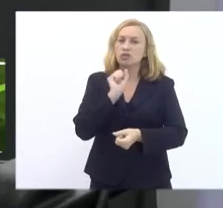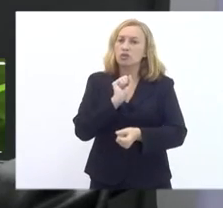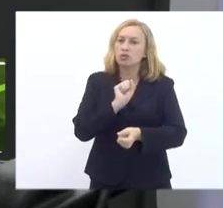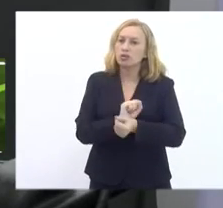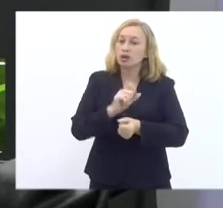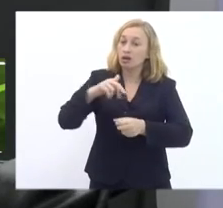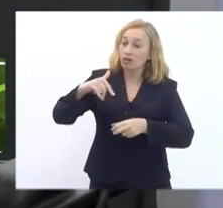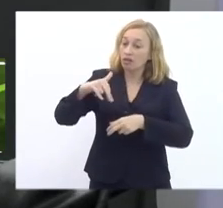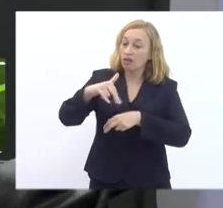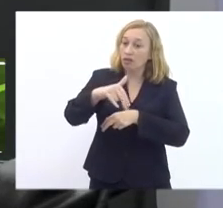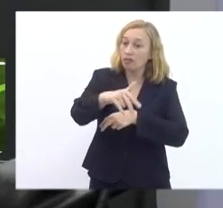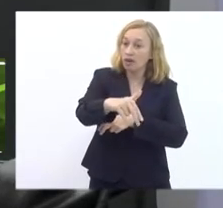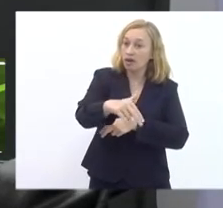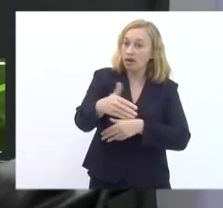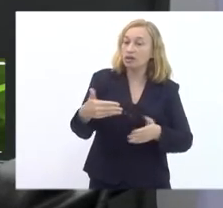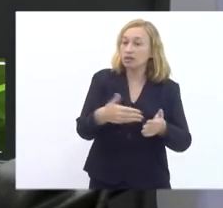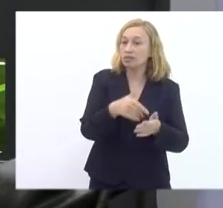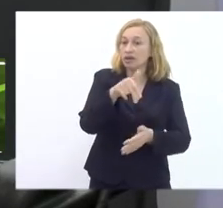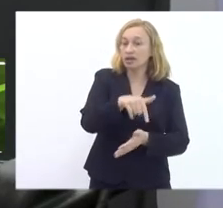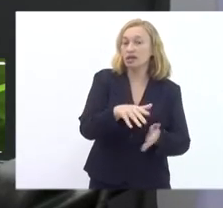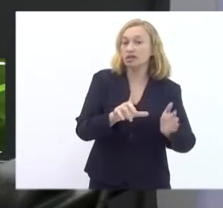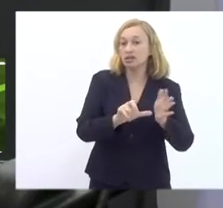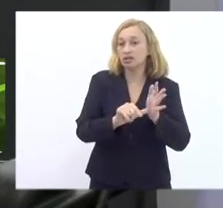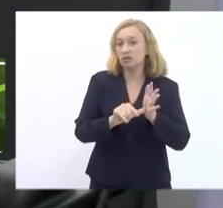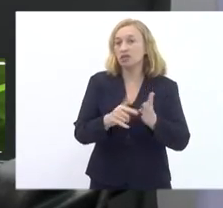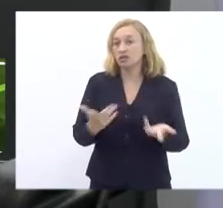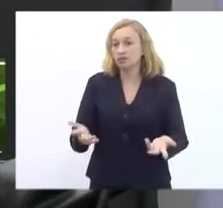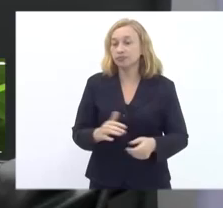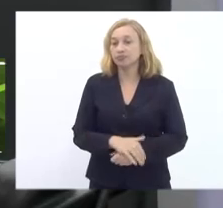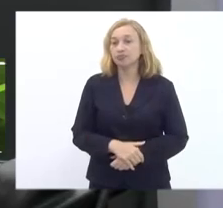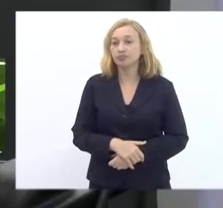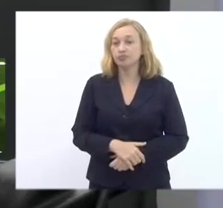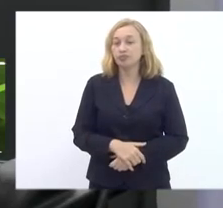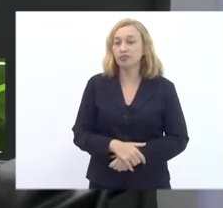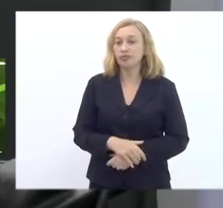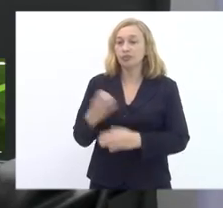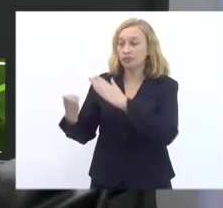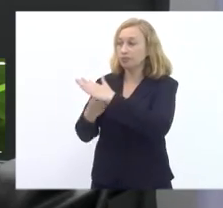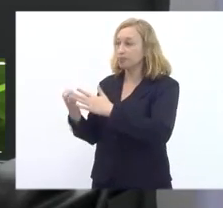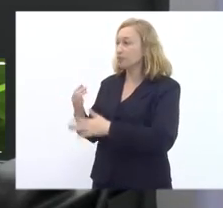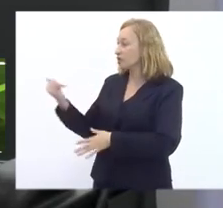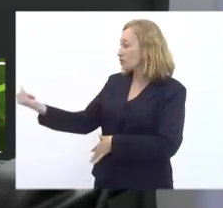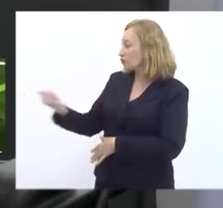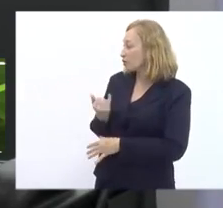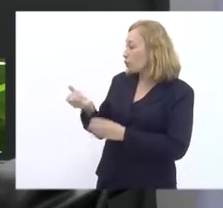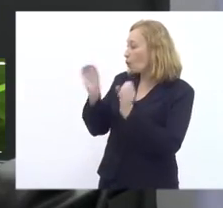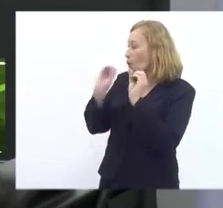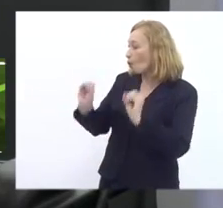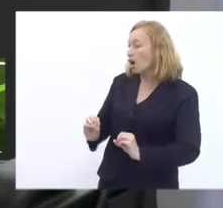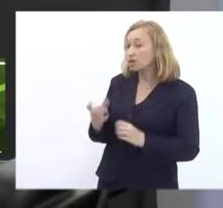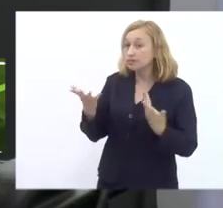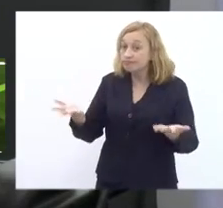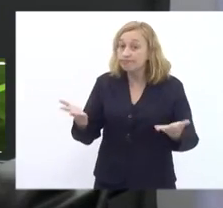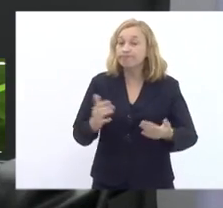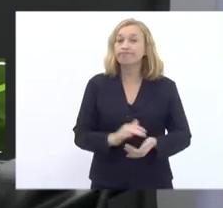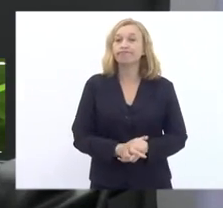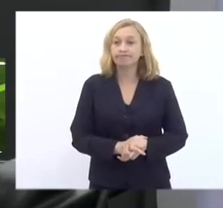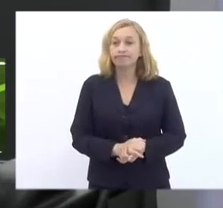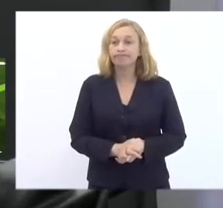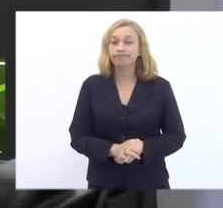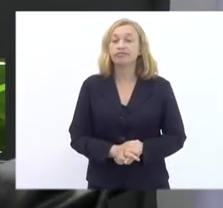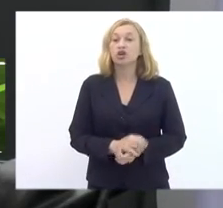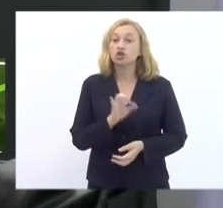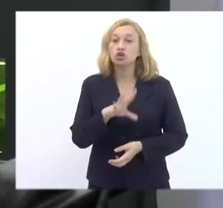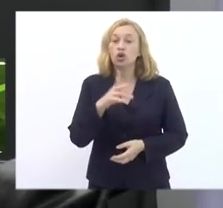até adentrar aqui a Central do Brasil. A Supervia não se posiciona em relação a nada disso, a gente fica ouvindo as intervenções